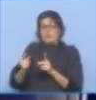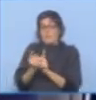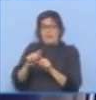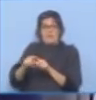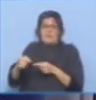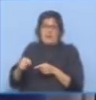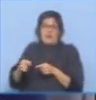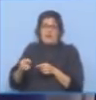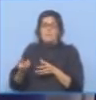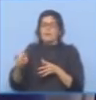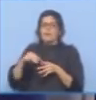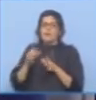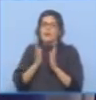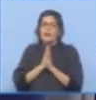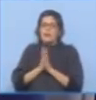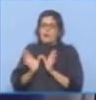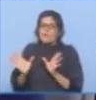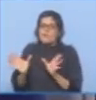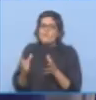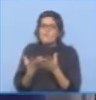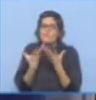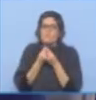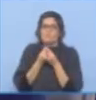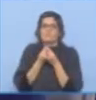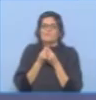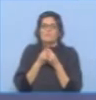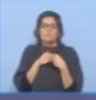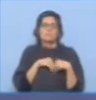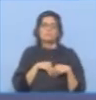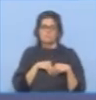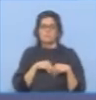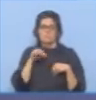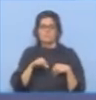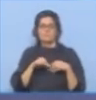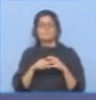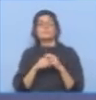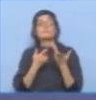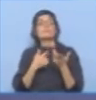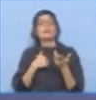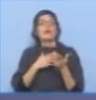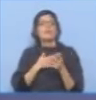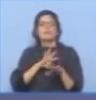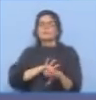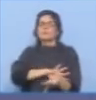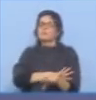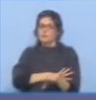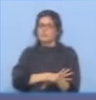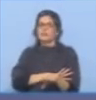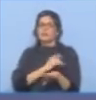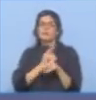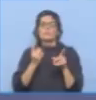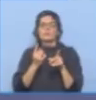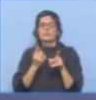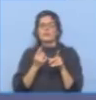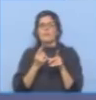comunhão da Igreja a acontecer, não é? E eu acho impressionante como depois, uma das coisas que mais nos marca, não é só a mim, mas depois das conversas que temos, até